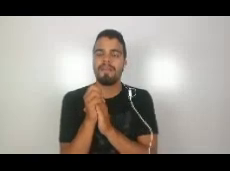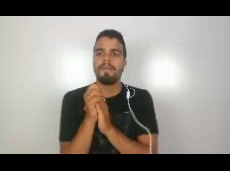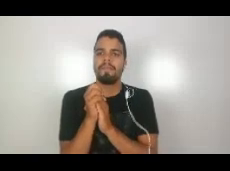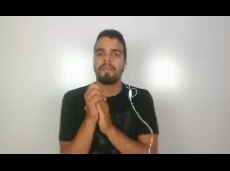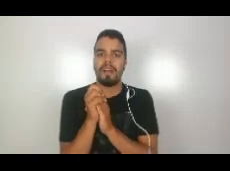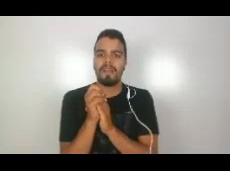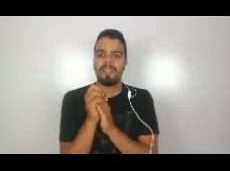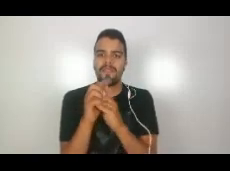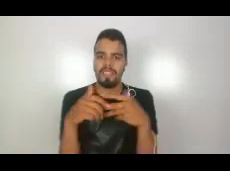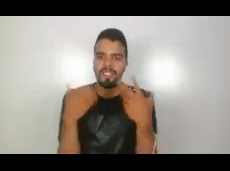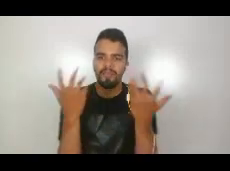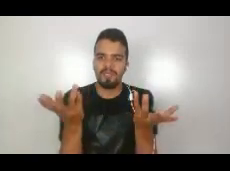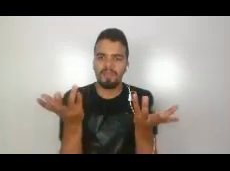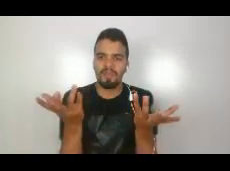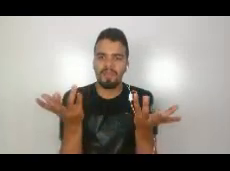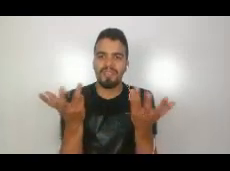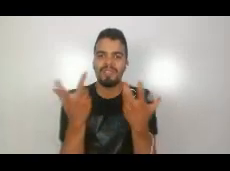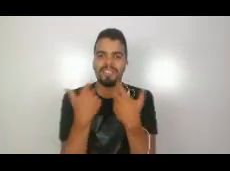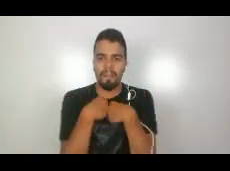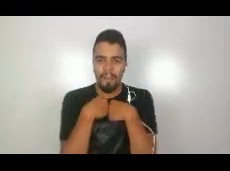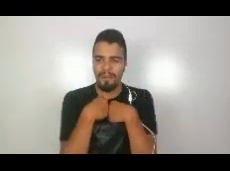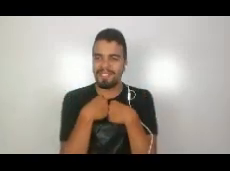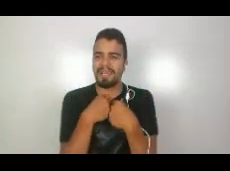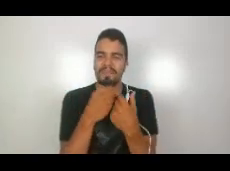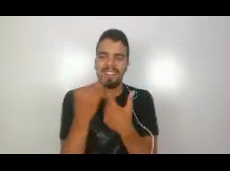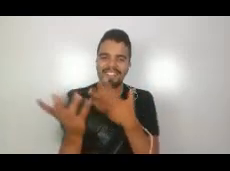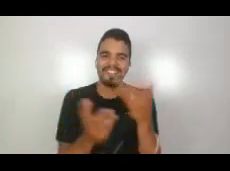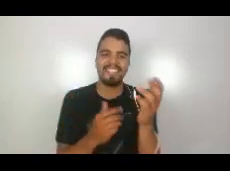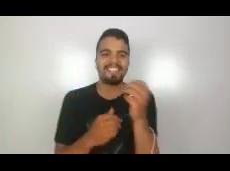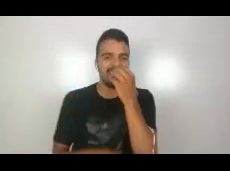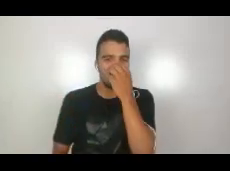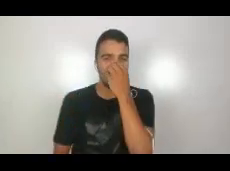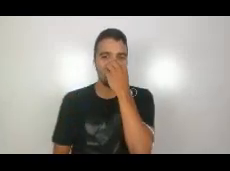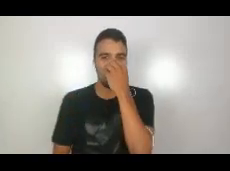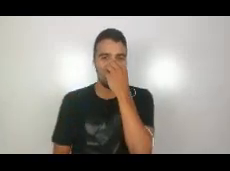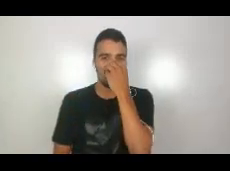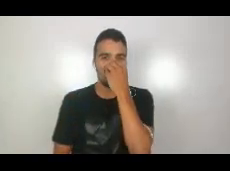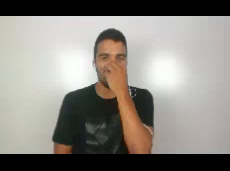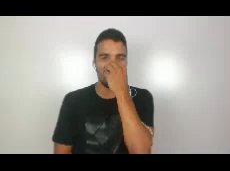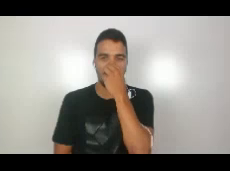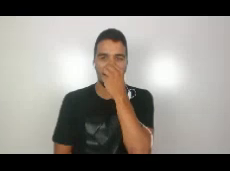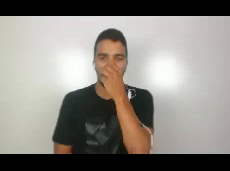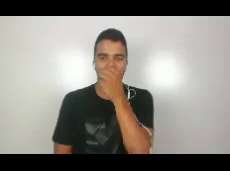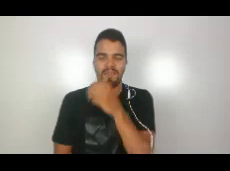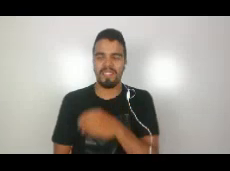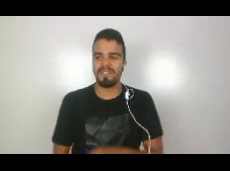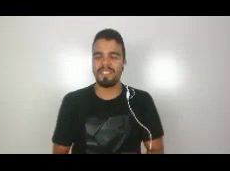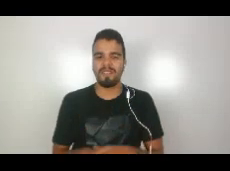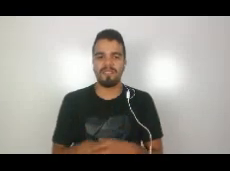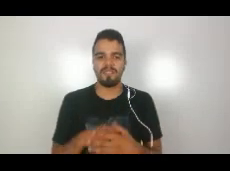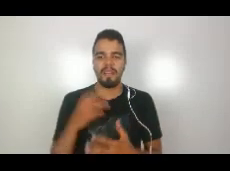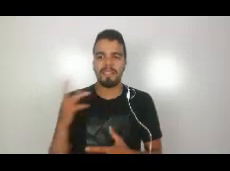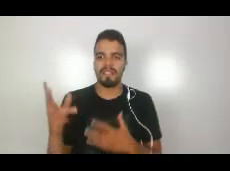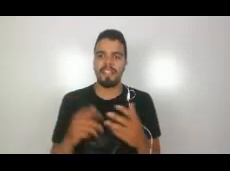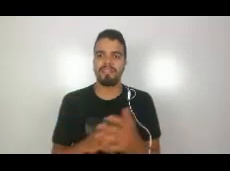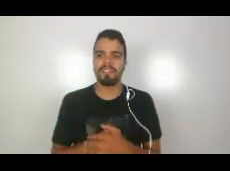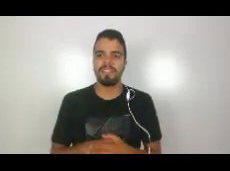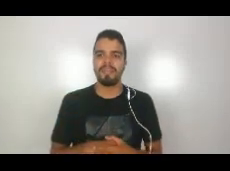né? Mas Sim. os tutores são a nossa ponte, né? Para nos ajudar nesse processo. Então, a gente fica feliz porque vocês são